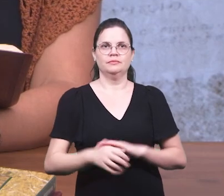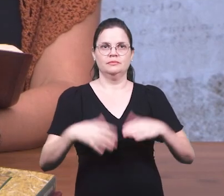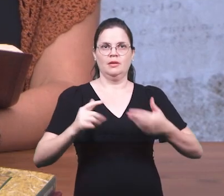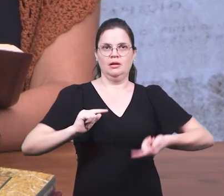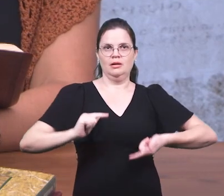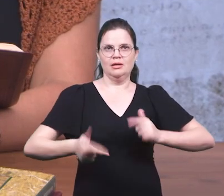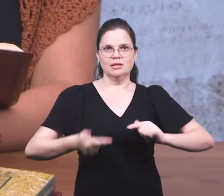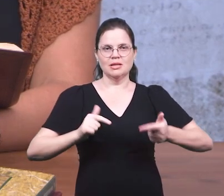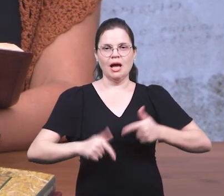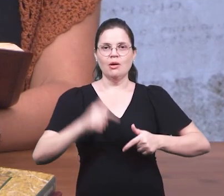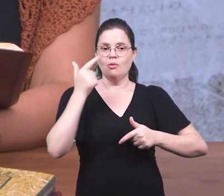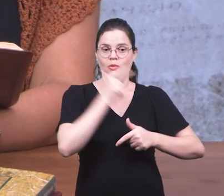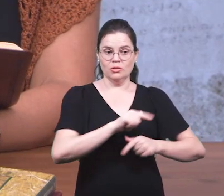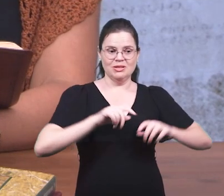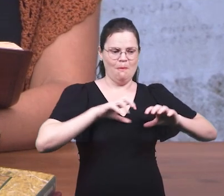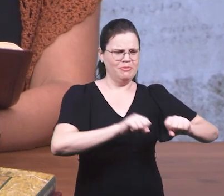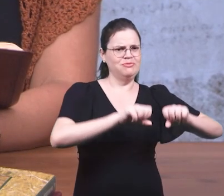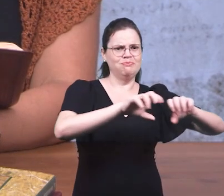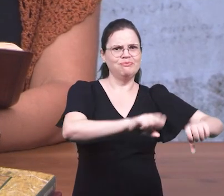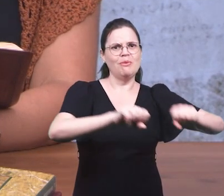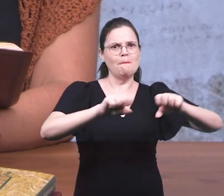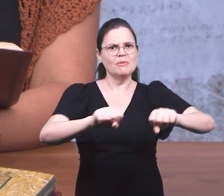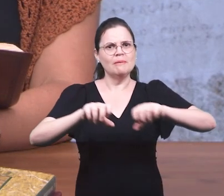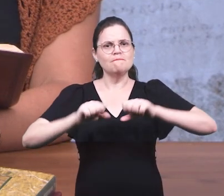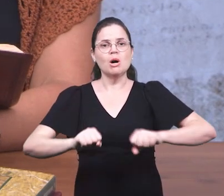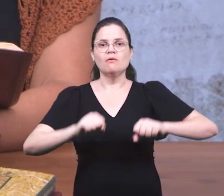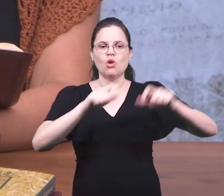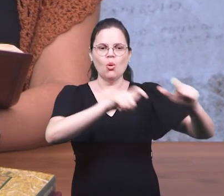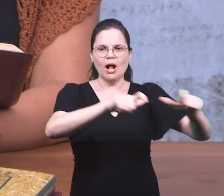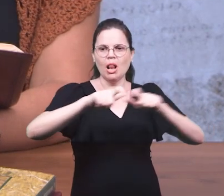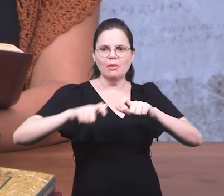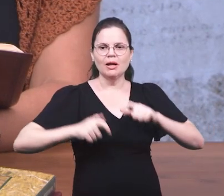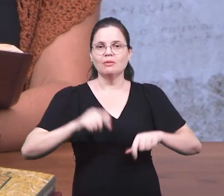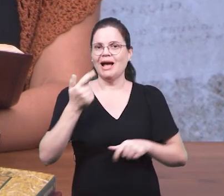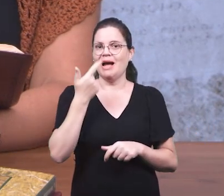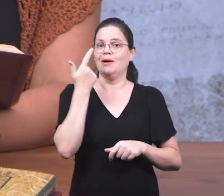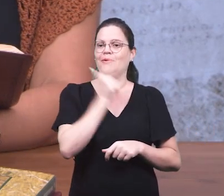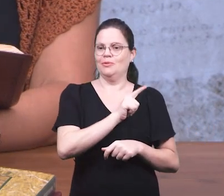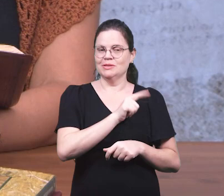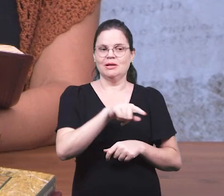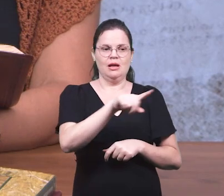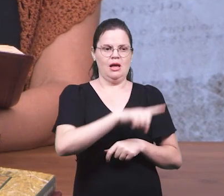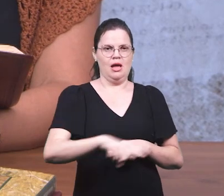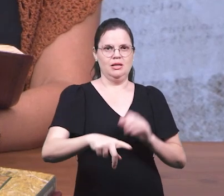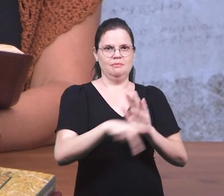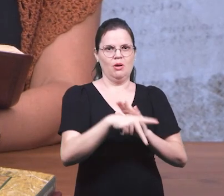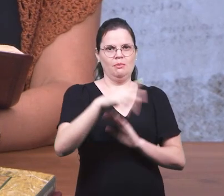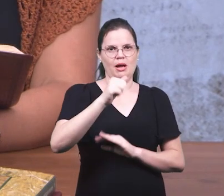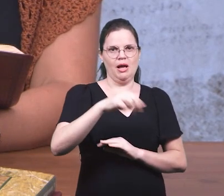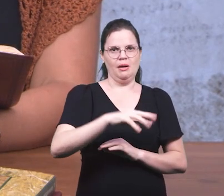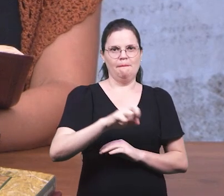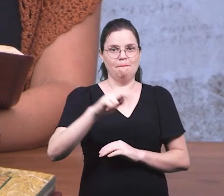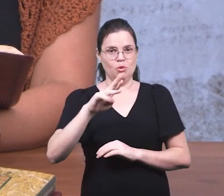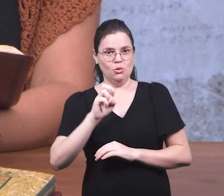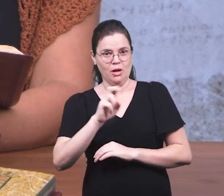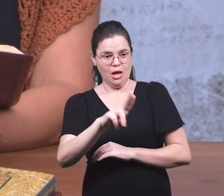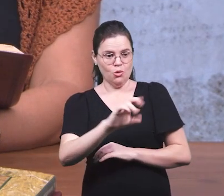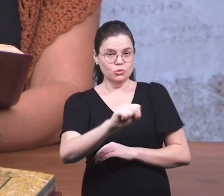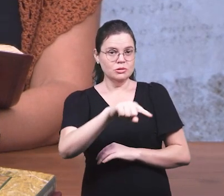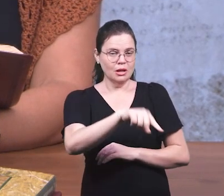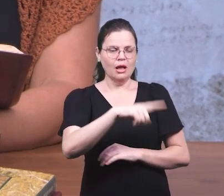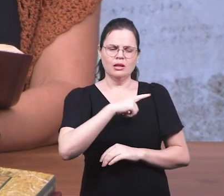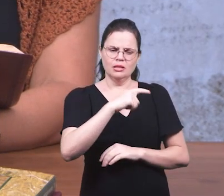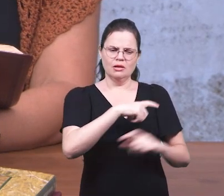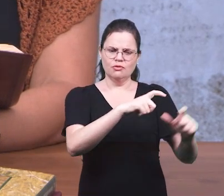tomou todas estas cidades. Israel habitou em todas as cidades dos amorreus, em Esbom e em todas